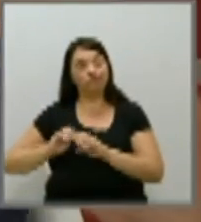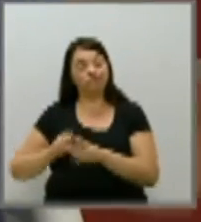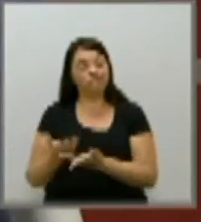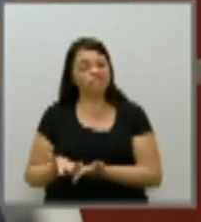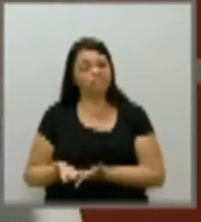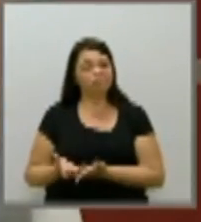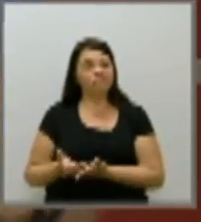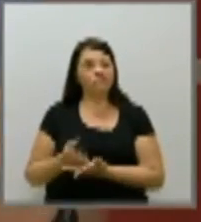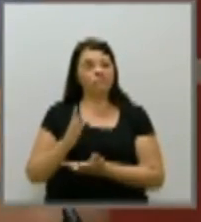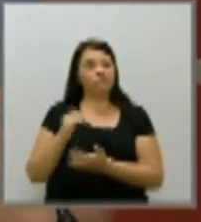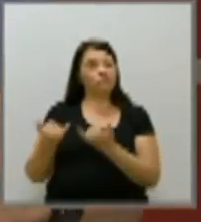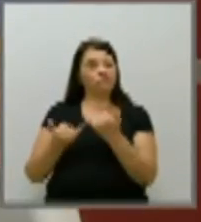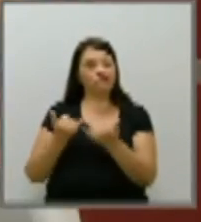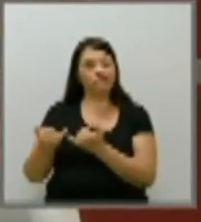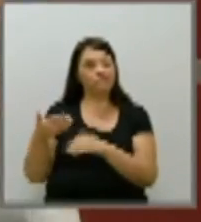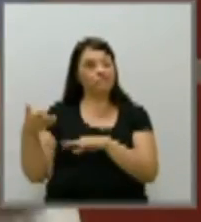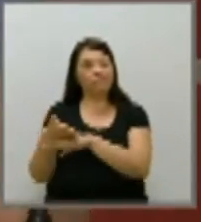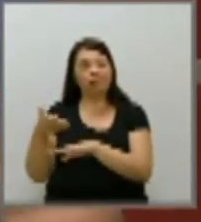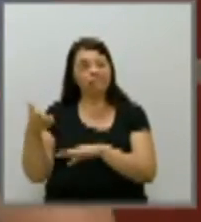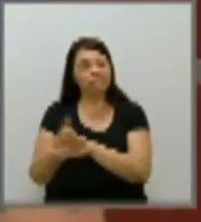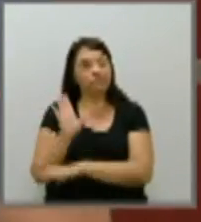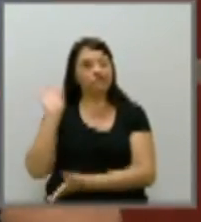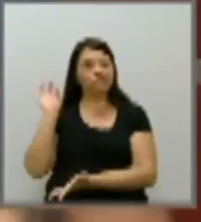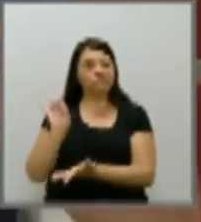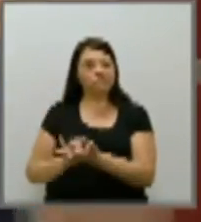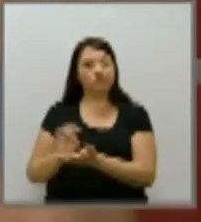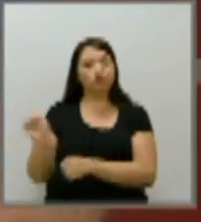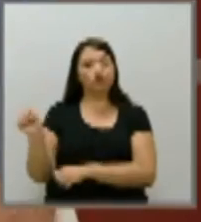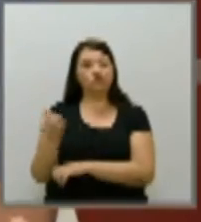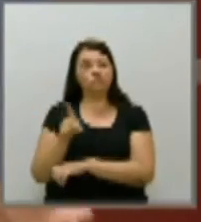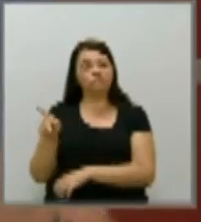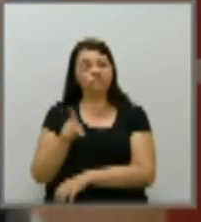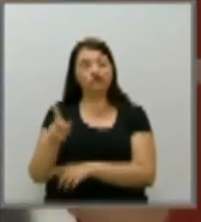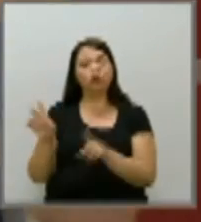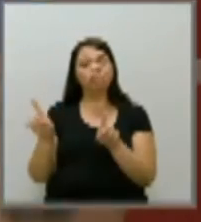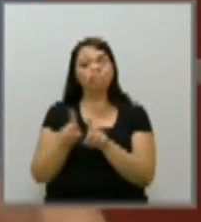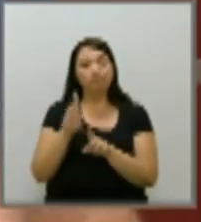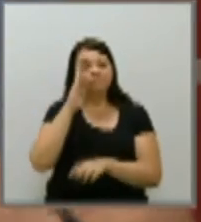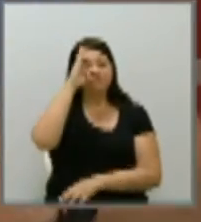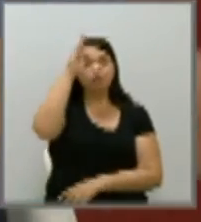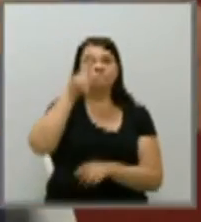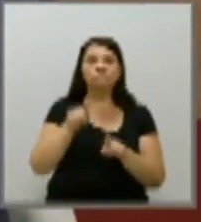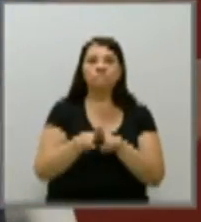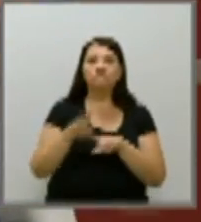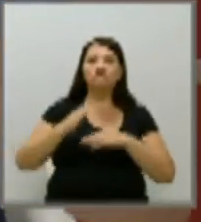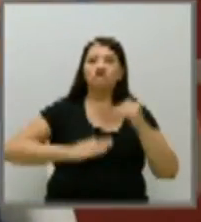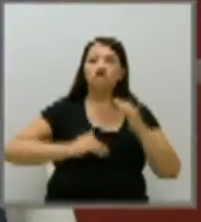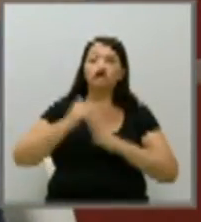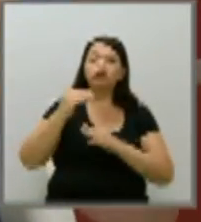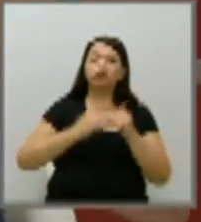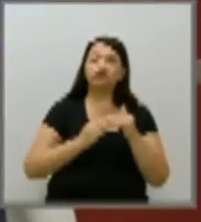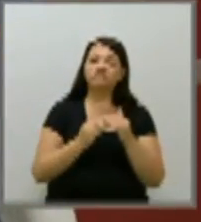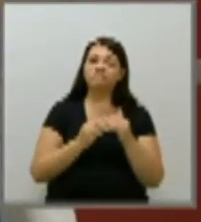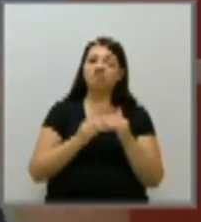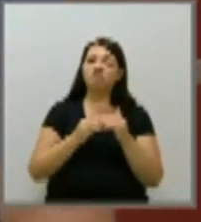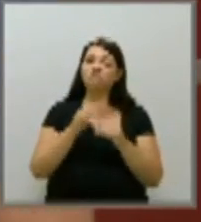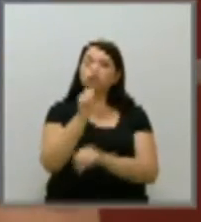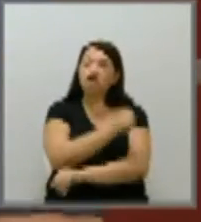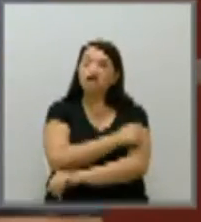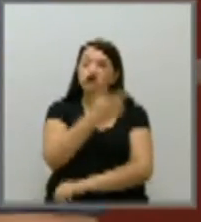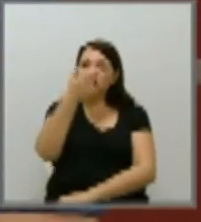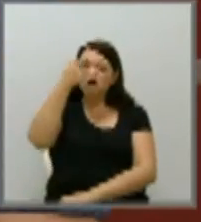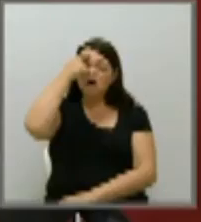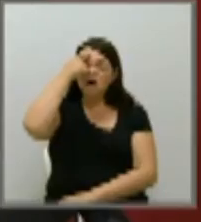exemplo, a participação mais efetiva dos educadores e, principalmente, a construção de alunos conscientes e críticos